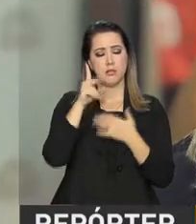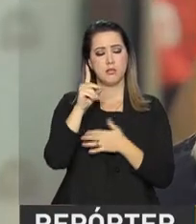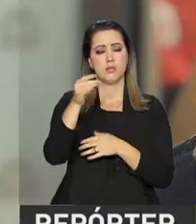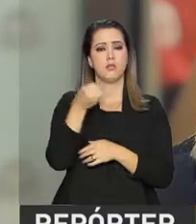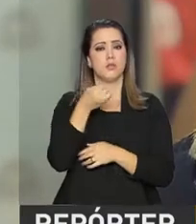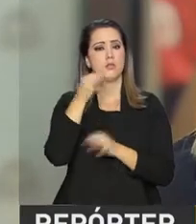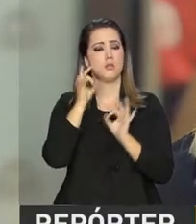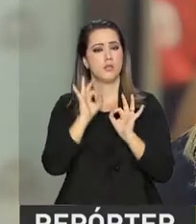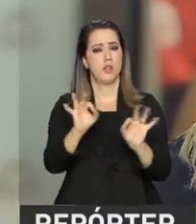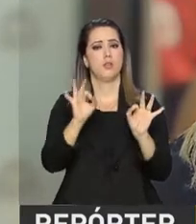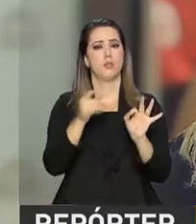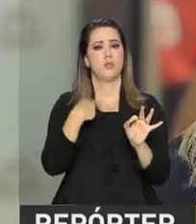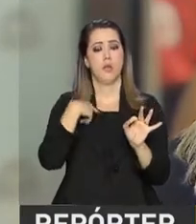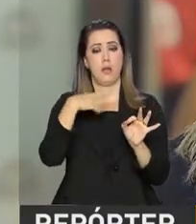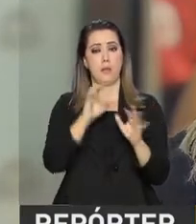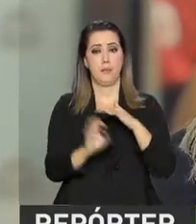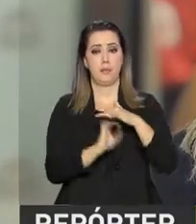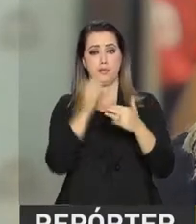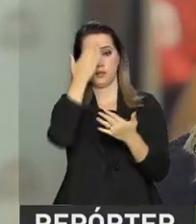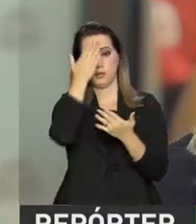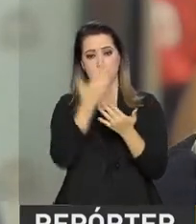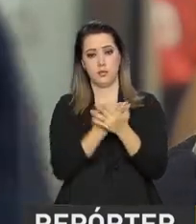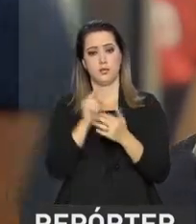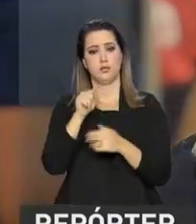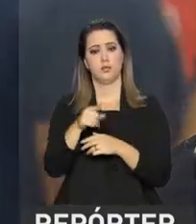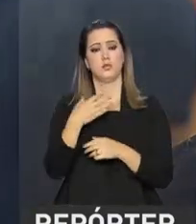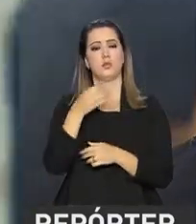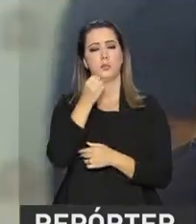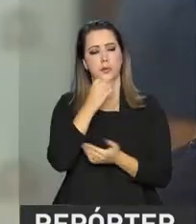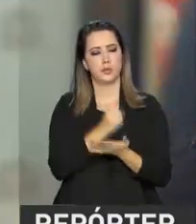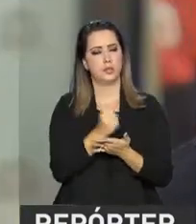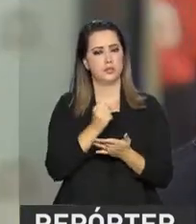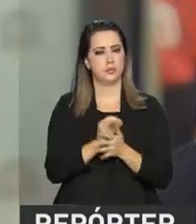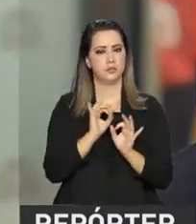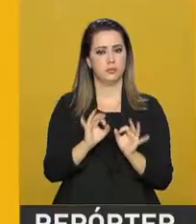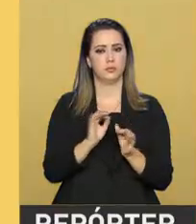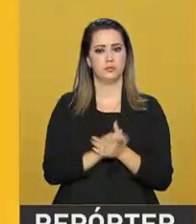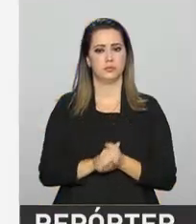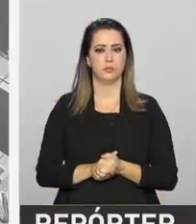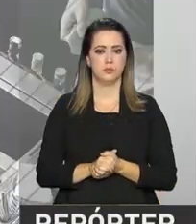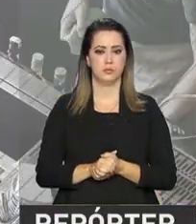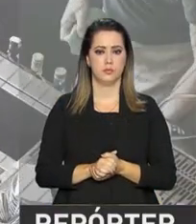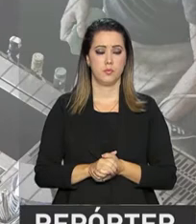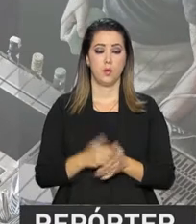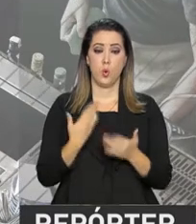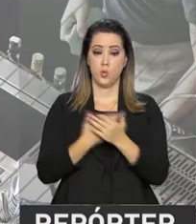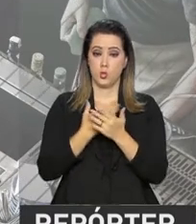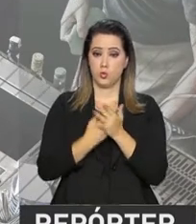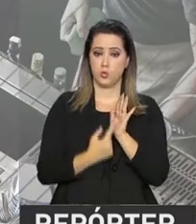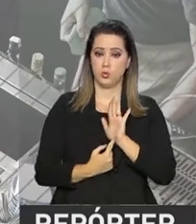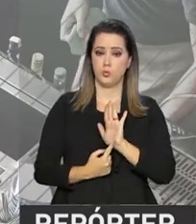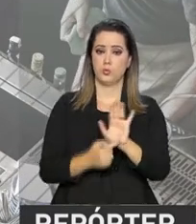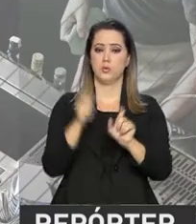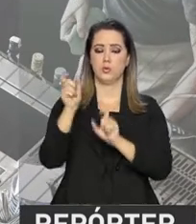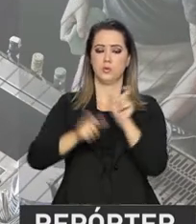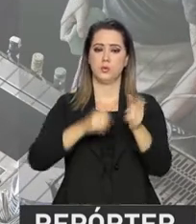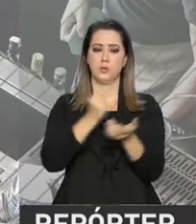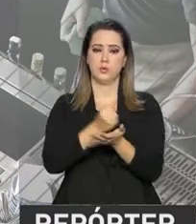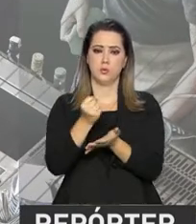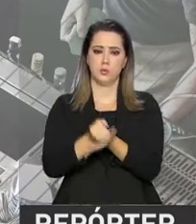consegui aqui, a empresa acreditou e aí eu tô aqui até hoje efetivada, agora já efetivada. O estudo mostrou o perfil dos